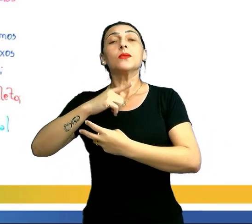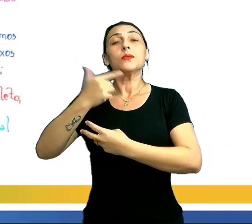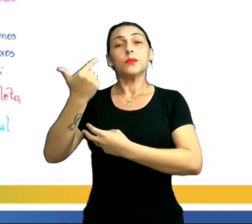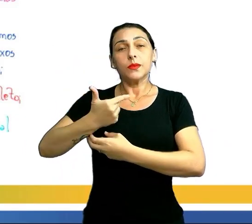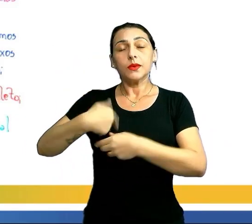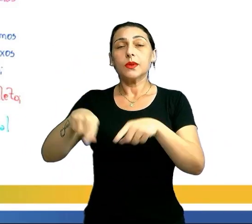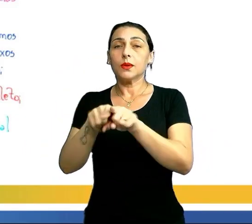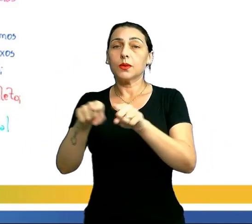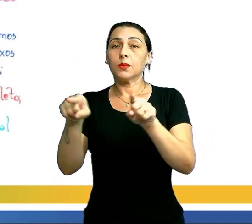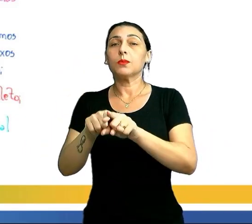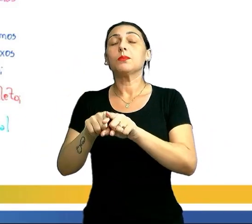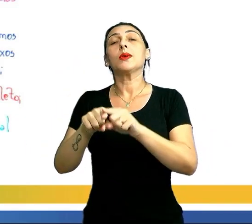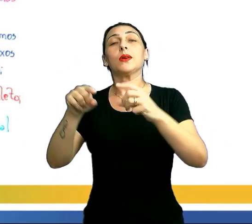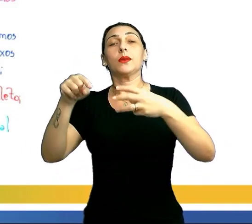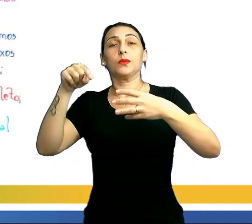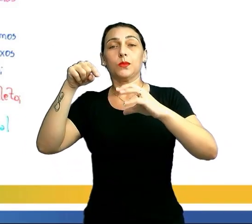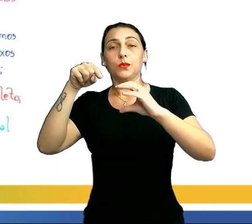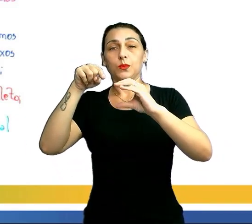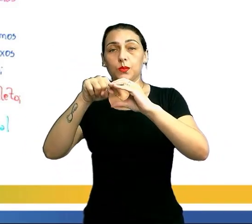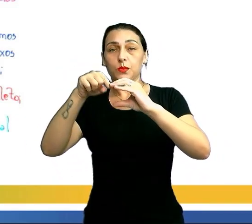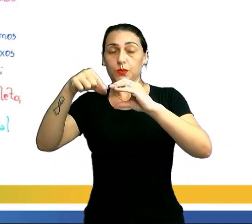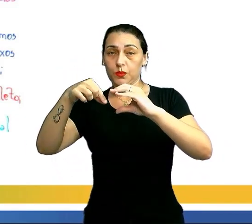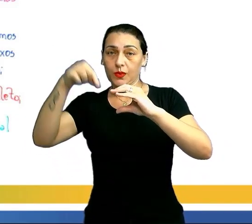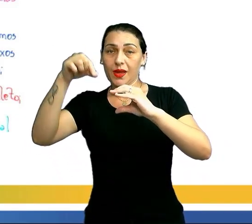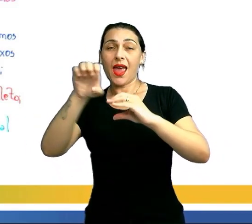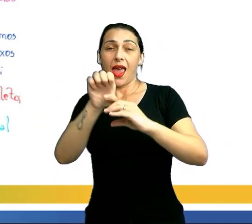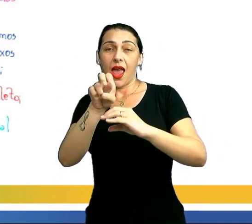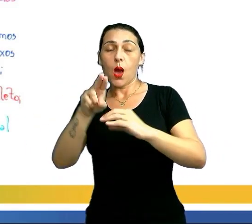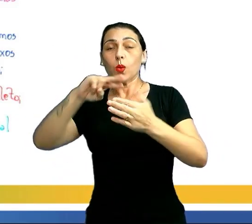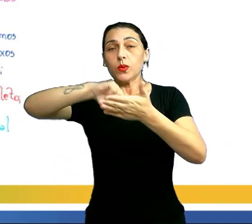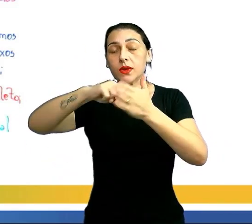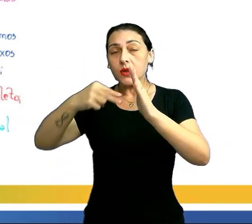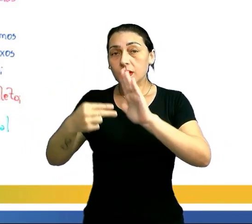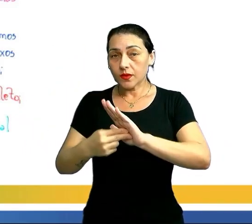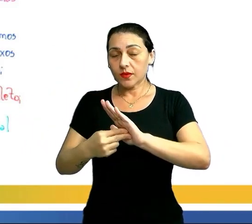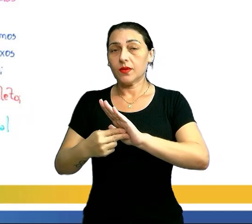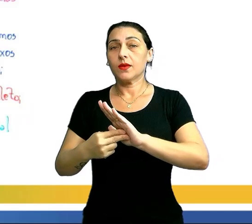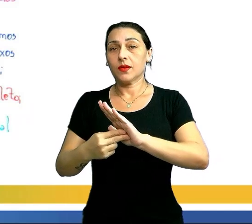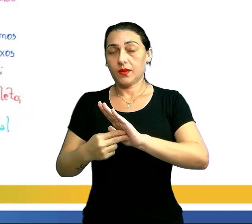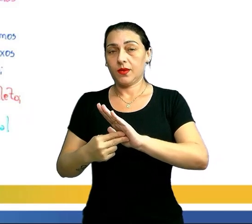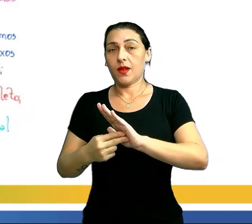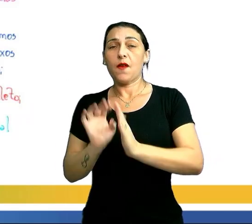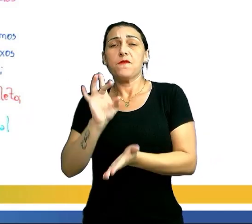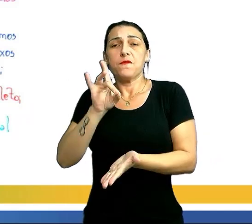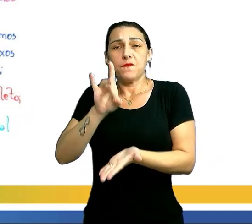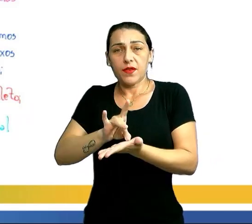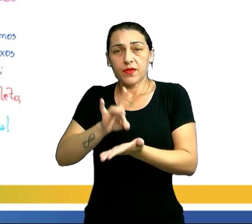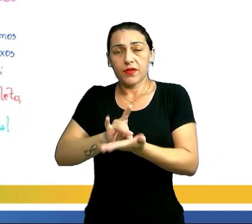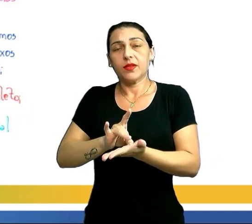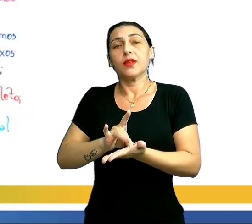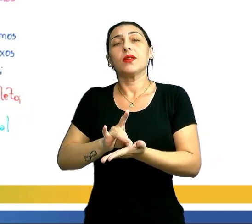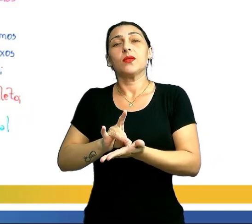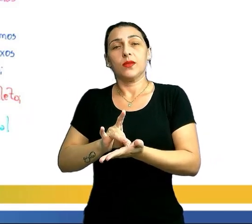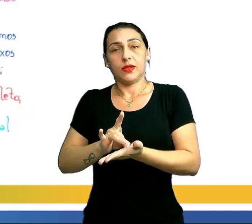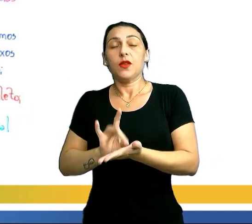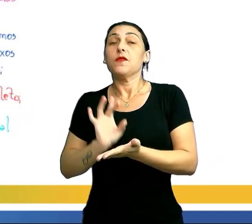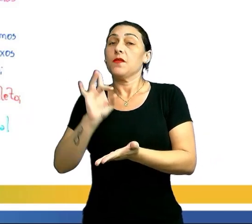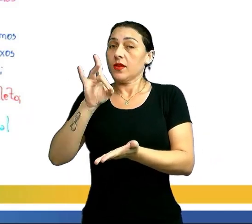secundariamente. Eucariontes, esse prefixo eu, significa verdadeiro. Então, são